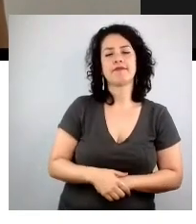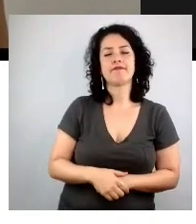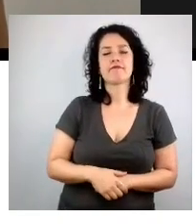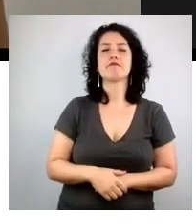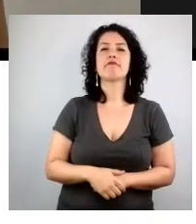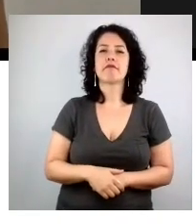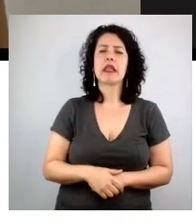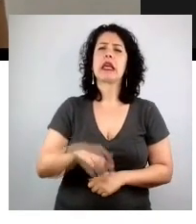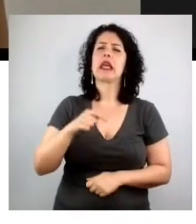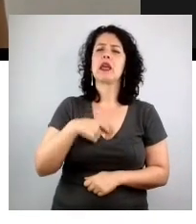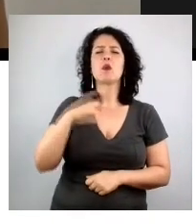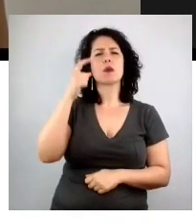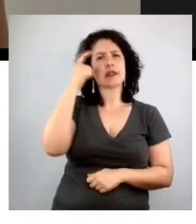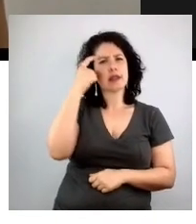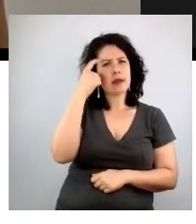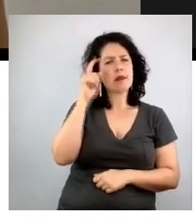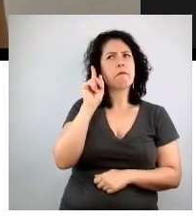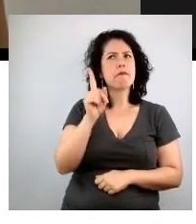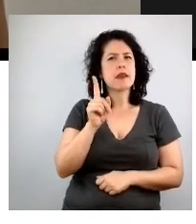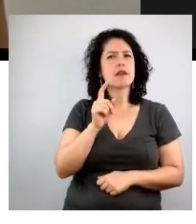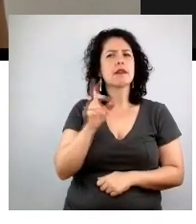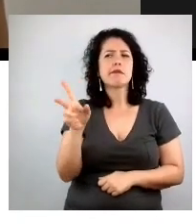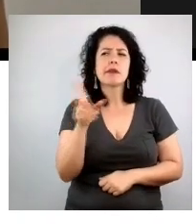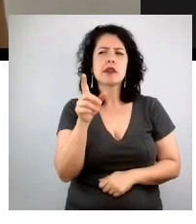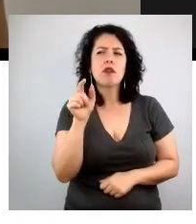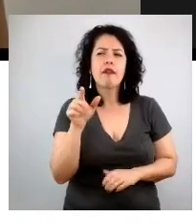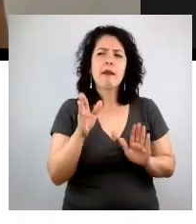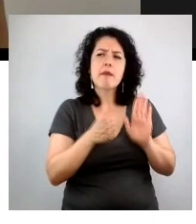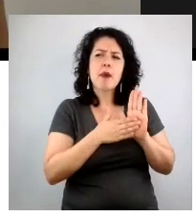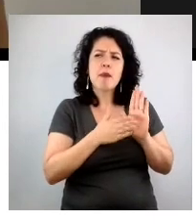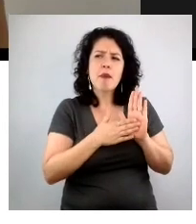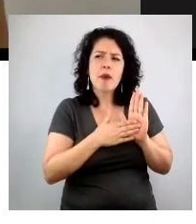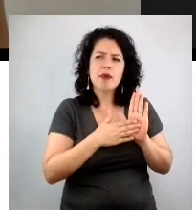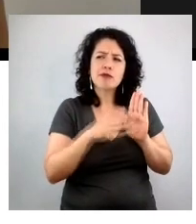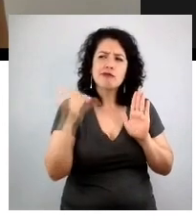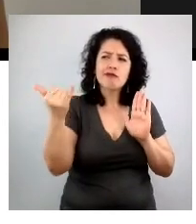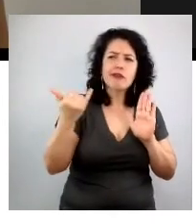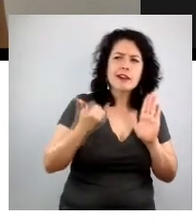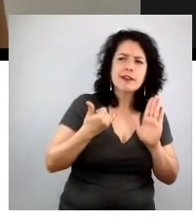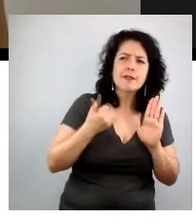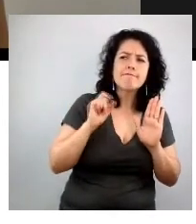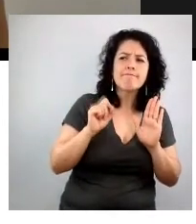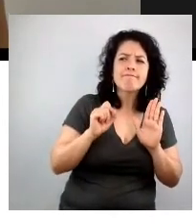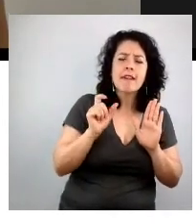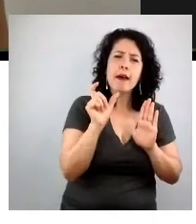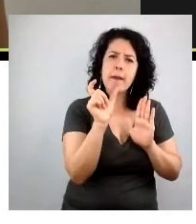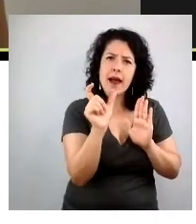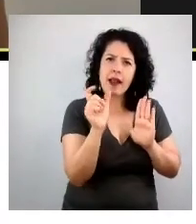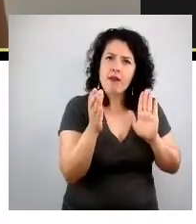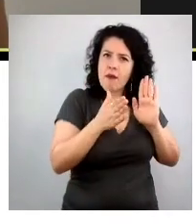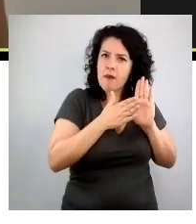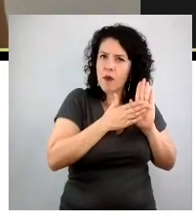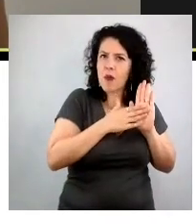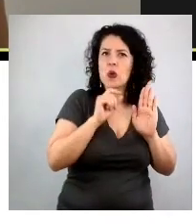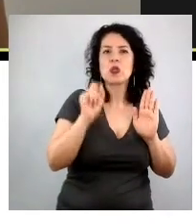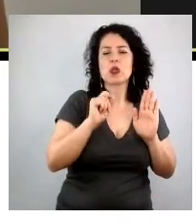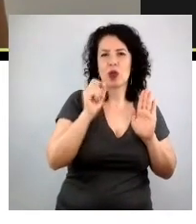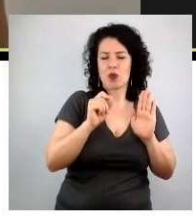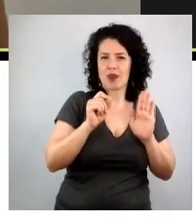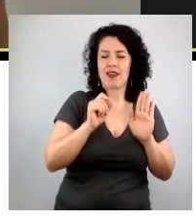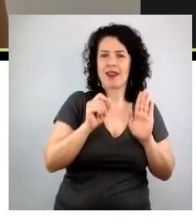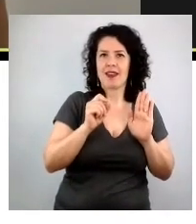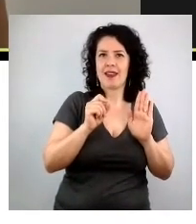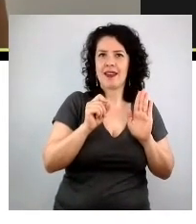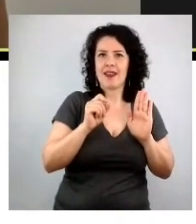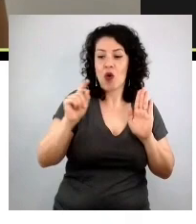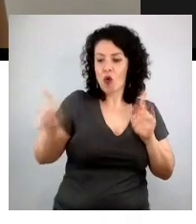propósito, eu fico pensando de que botaram a palavra propósito, mas para mim é sobre a minha vida, é sobre as coisas que